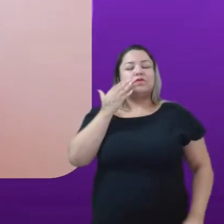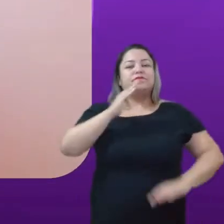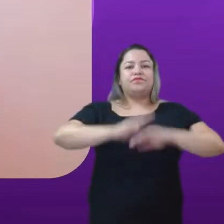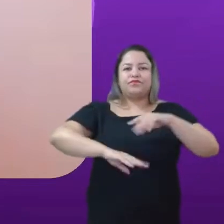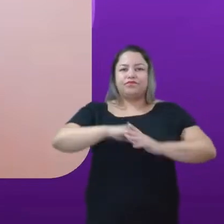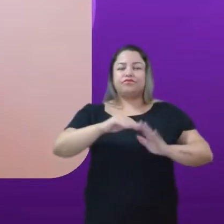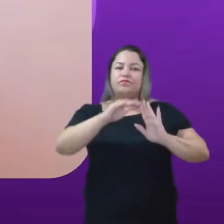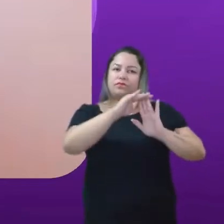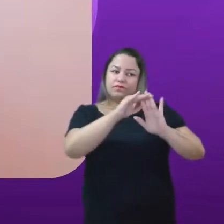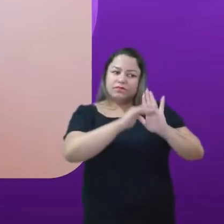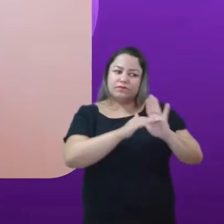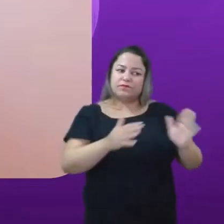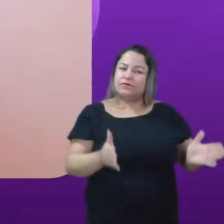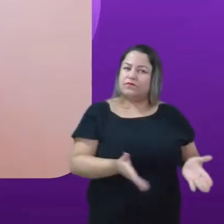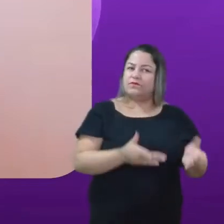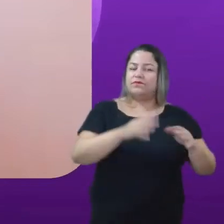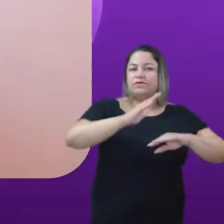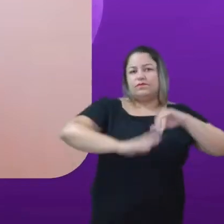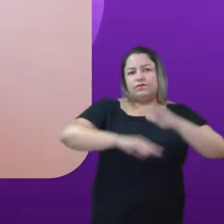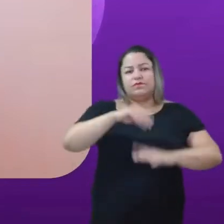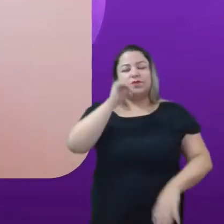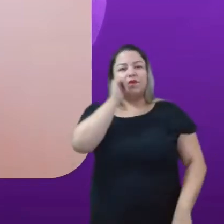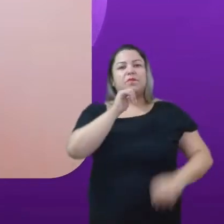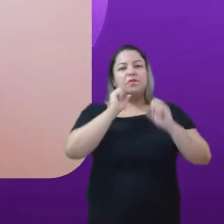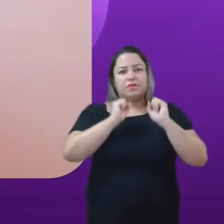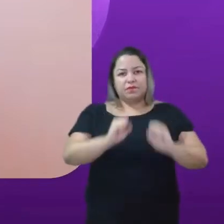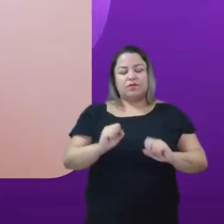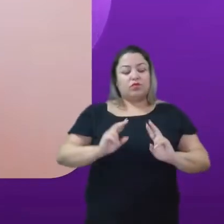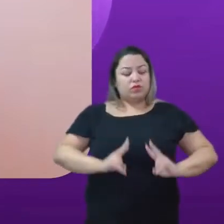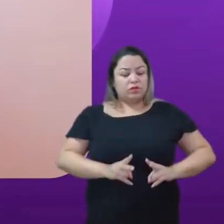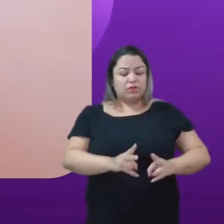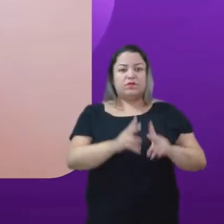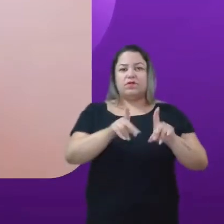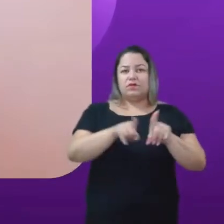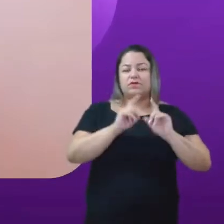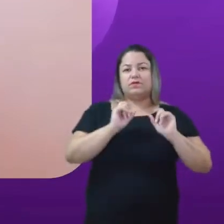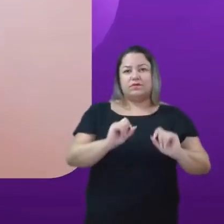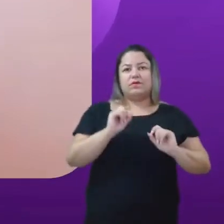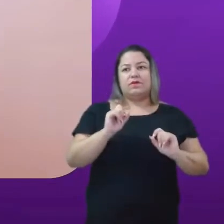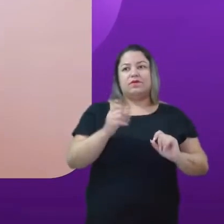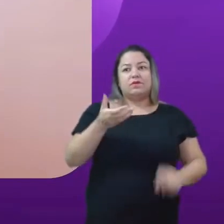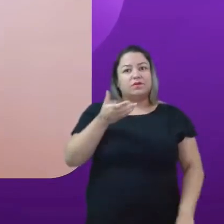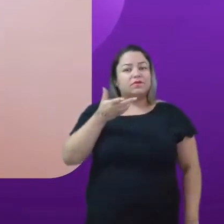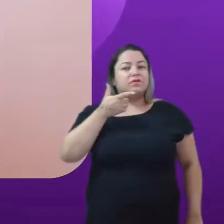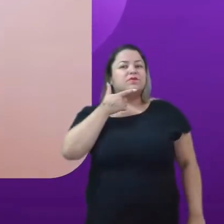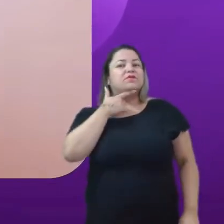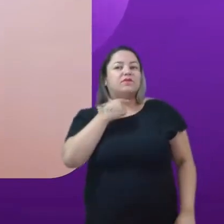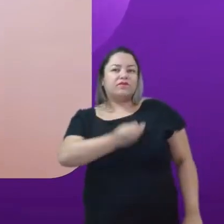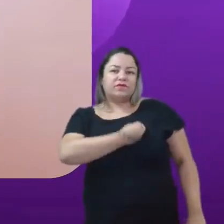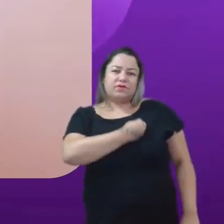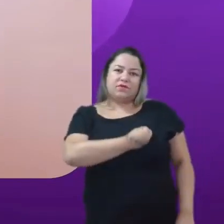de potencializar a autonomia dessas mulheres para que elas possam seguir o rumo que querem na vida delas, poder estar